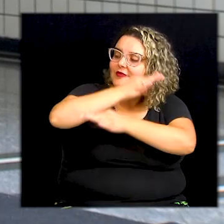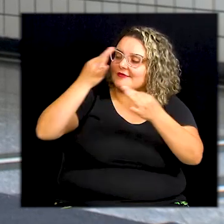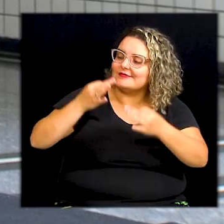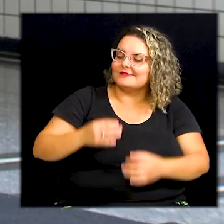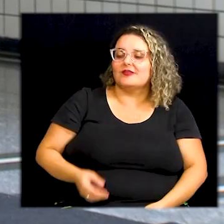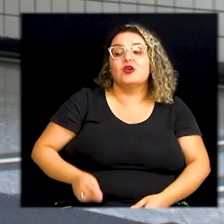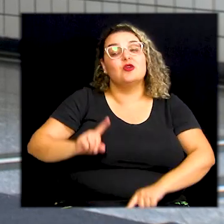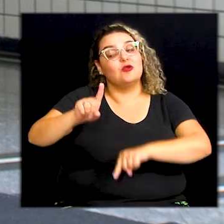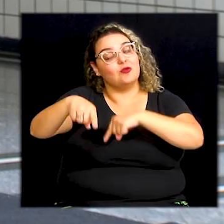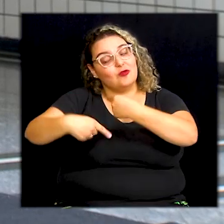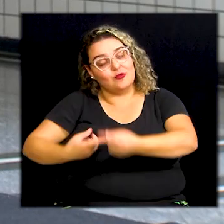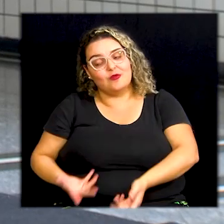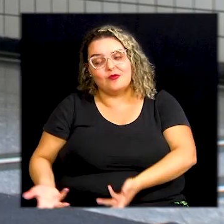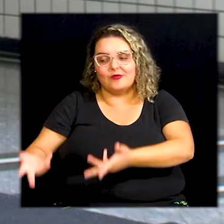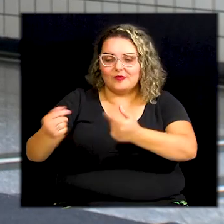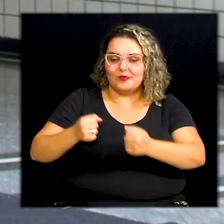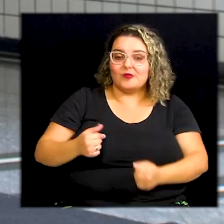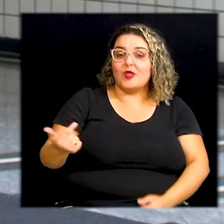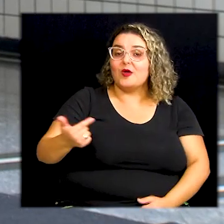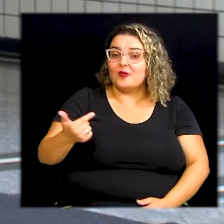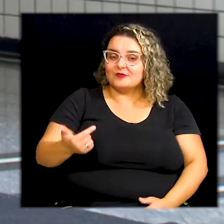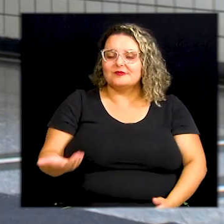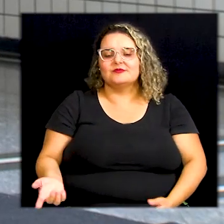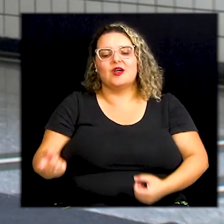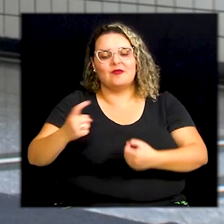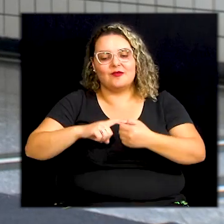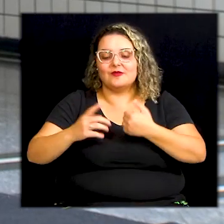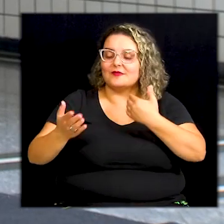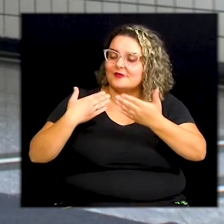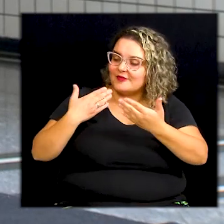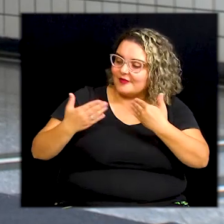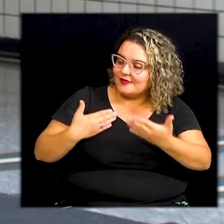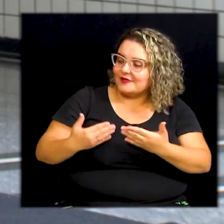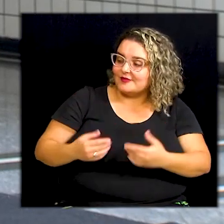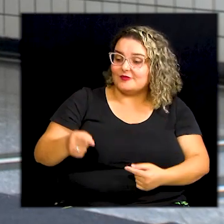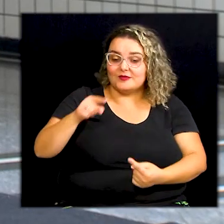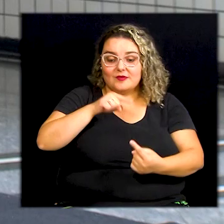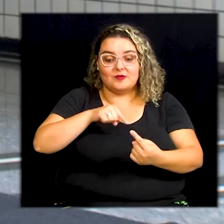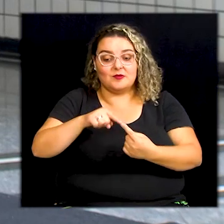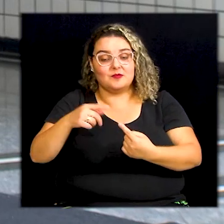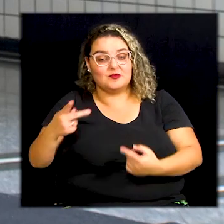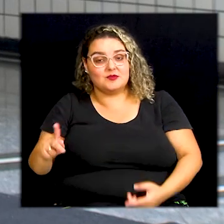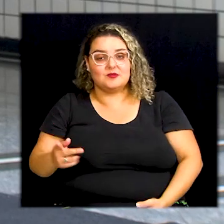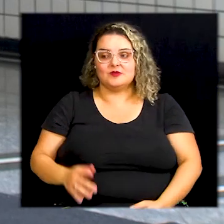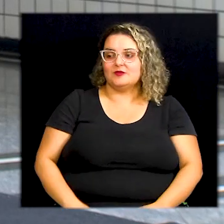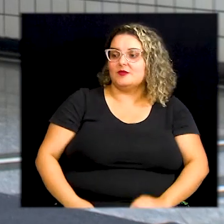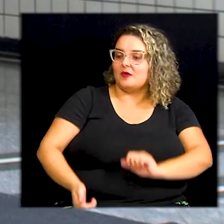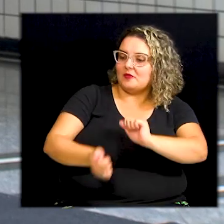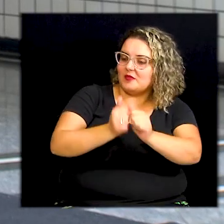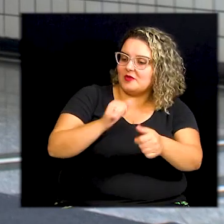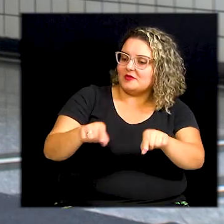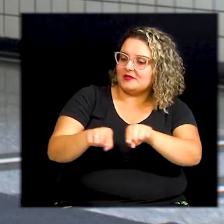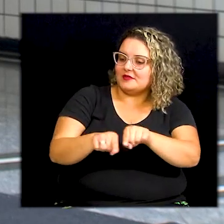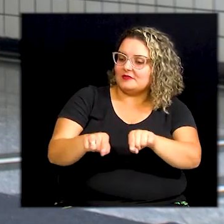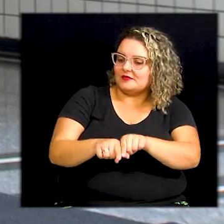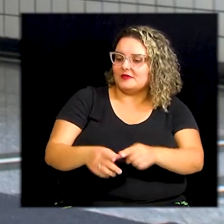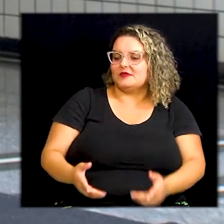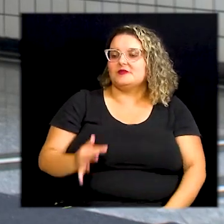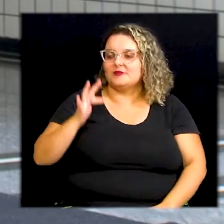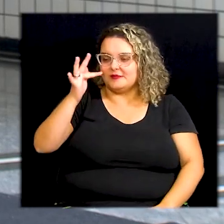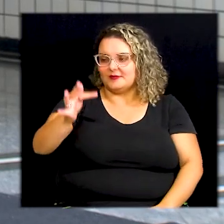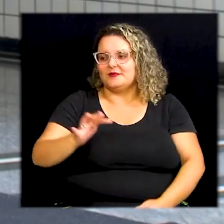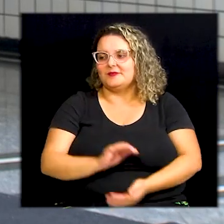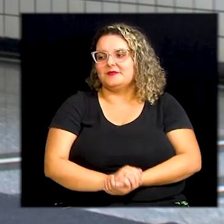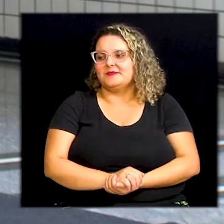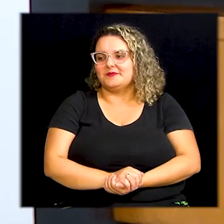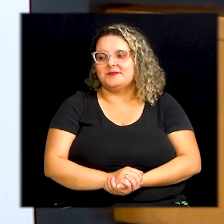E já faço convite aqui para uma parte 2, para a gente poder voltar a conversar sobre os seus objetivos, sobre o seu futebol e também sempre sobre o seu